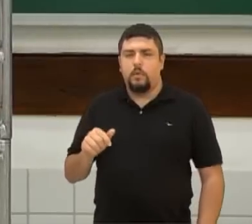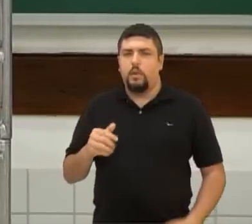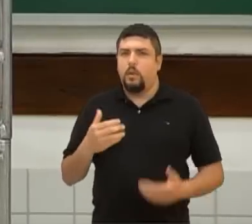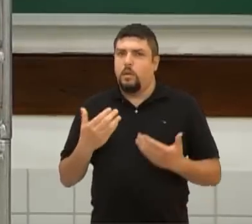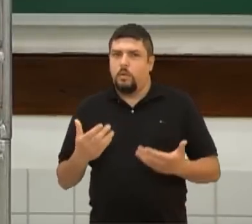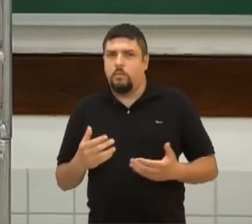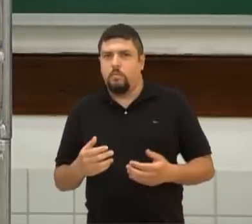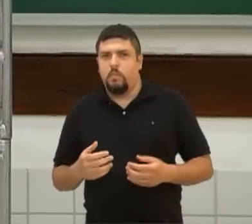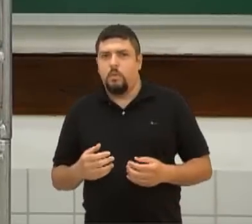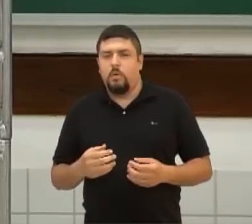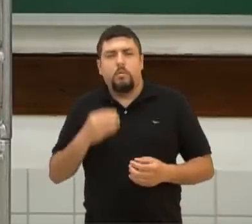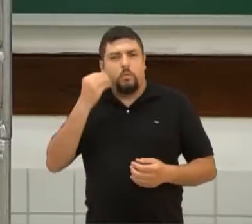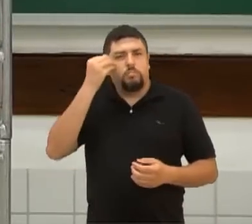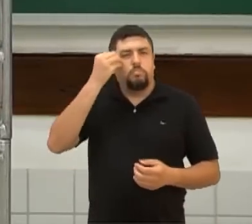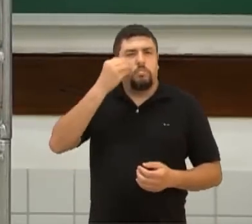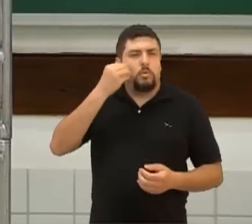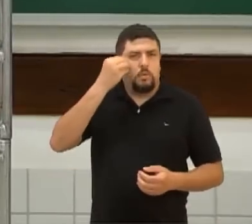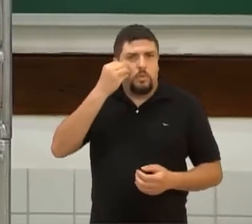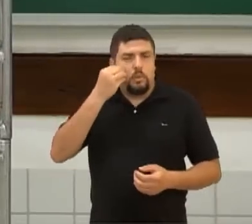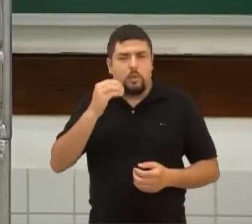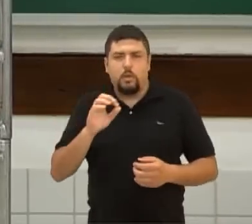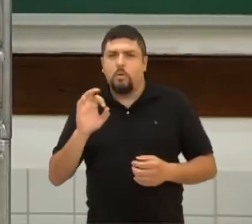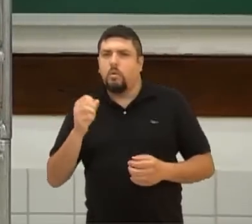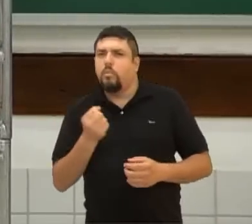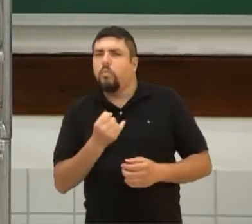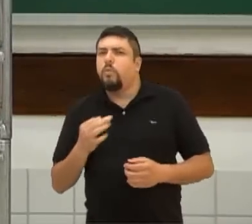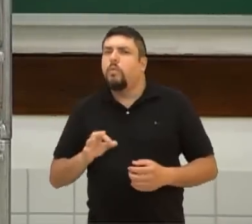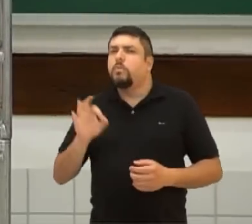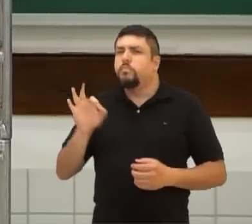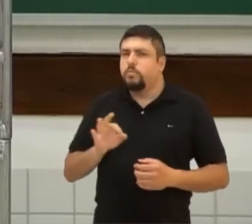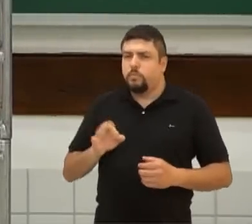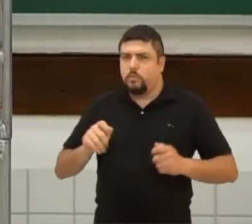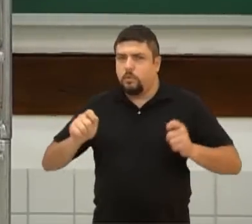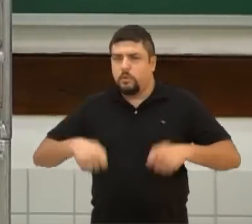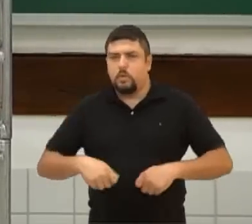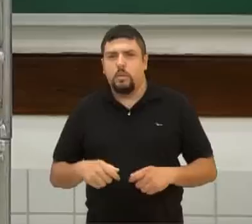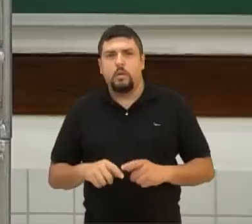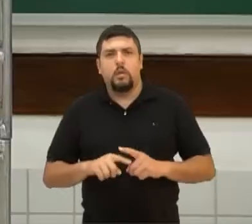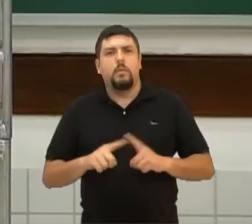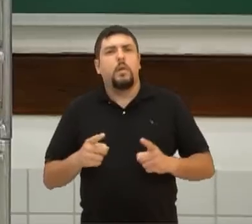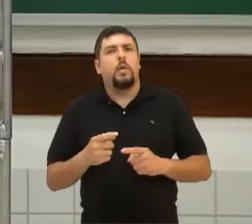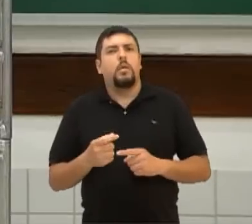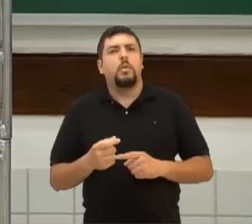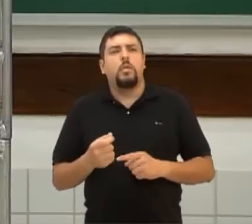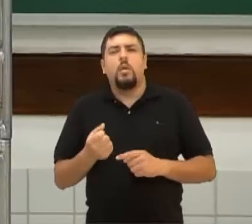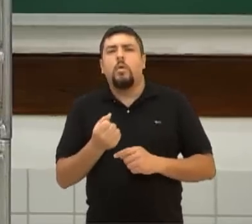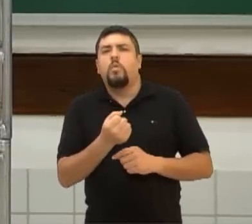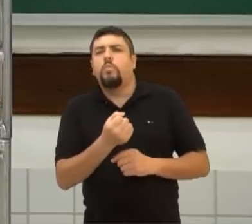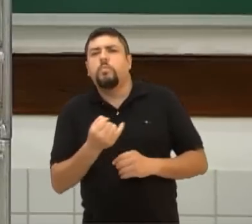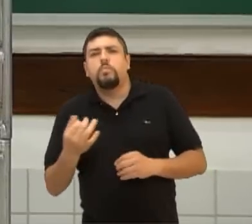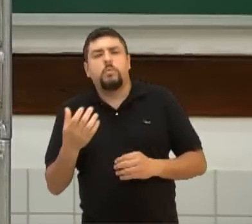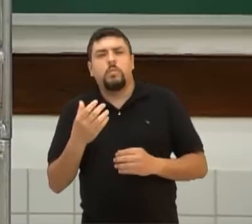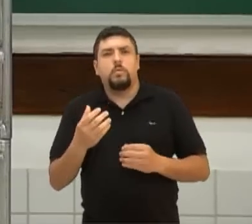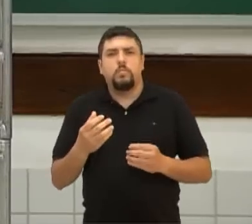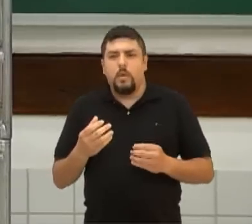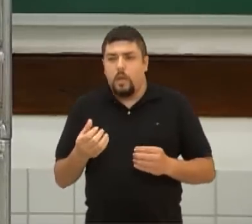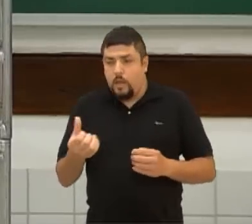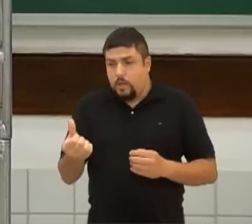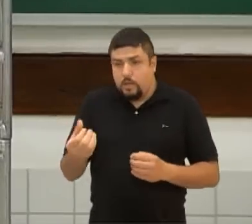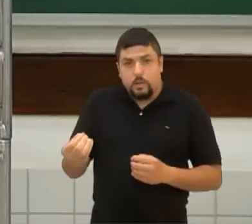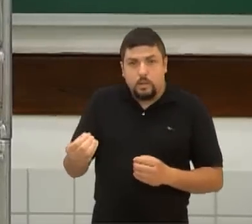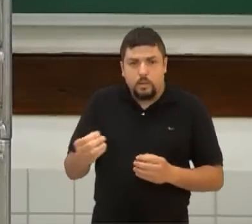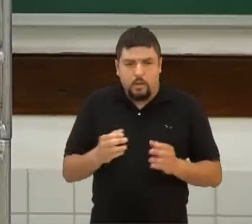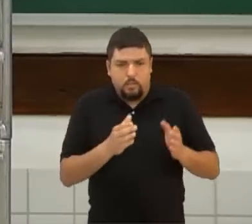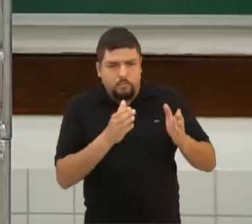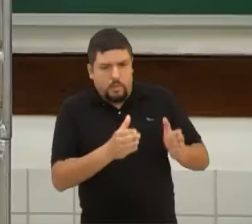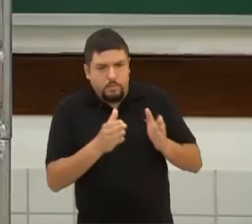uma aposta. Mas primeiro, quantas combinações a gente tem desses 60 números de 6 em